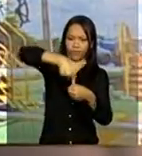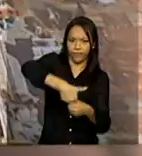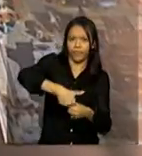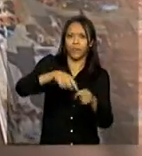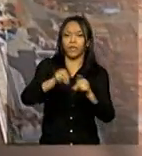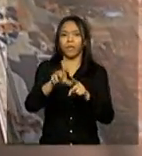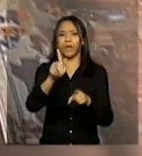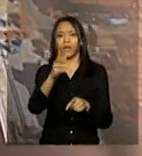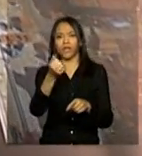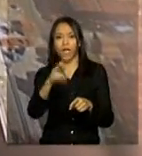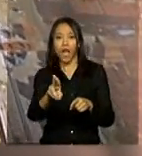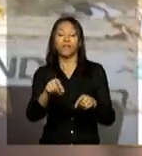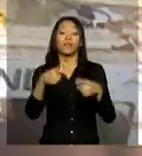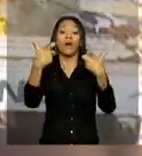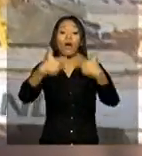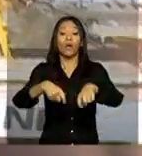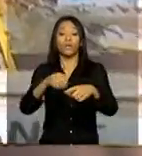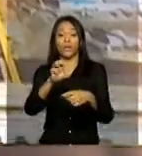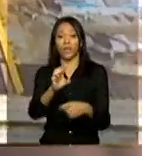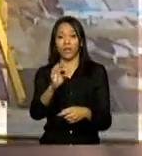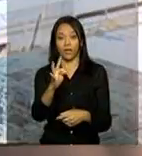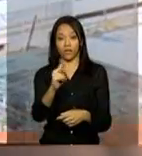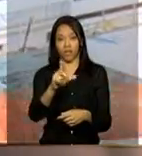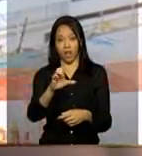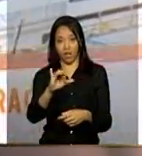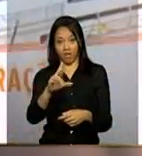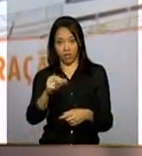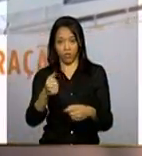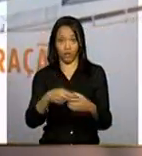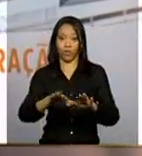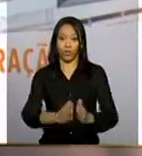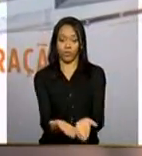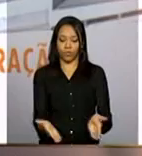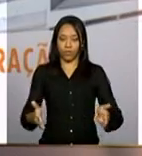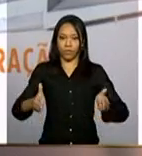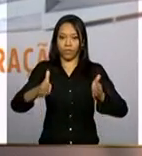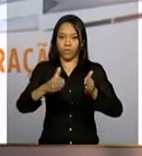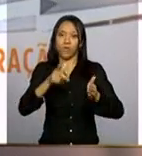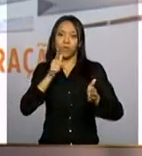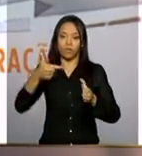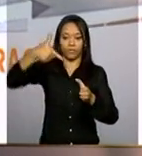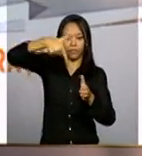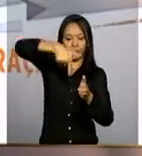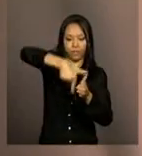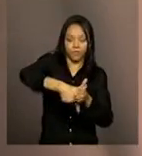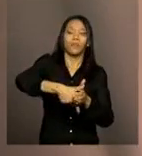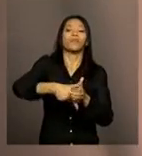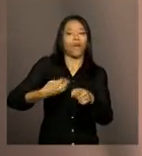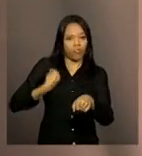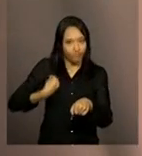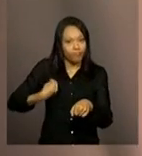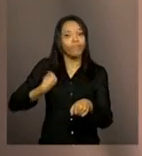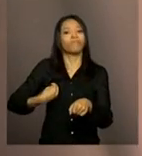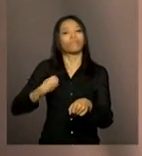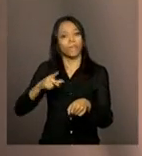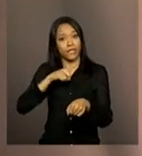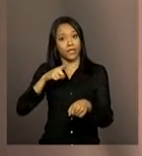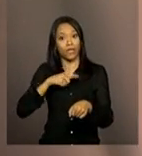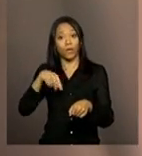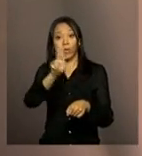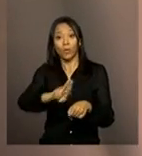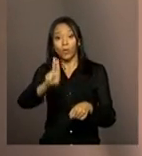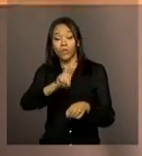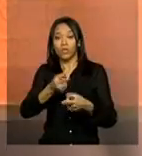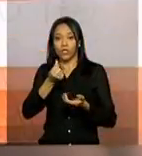natural. O estaleiro Rio Grande, o primeiro dique seco de grande porte do país, está em operação. E também tem grandes recursos